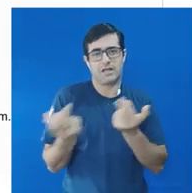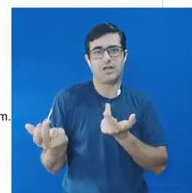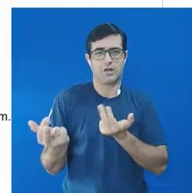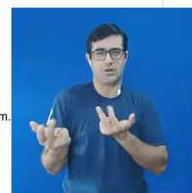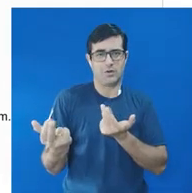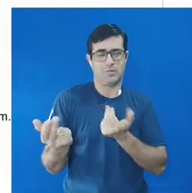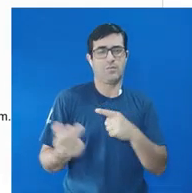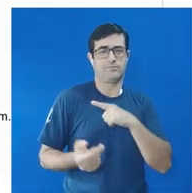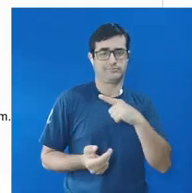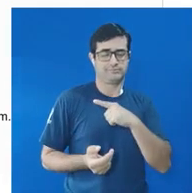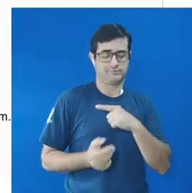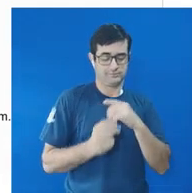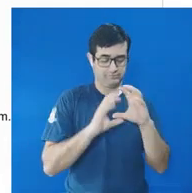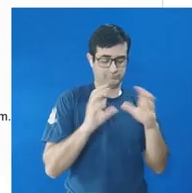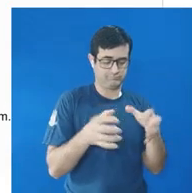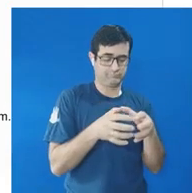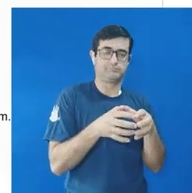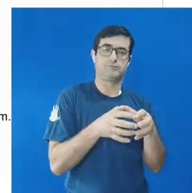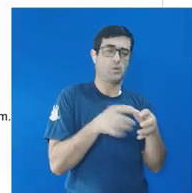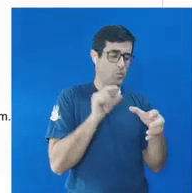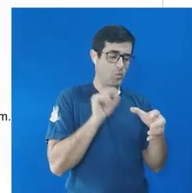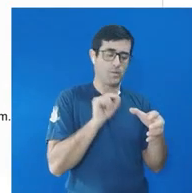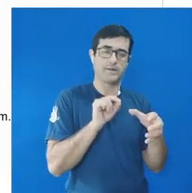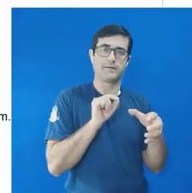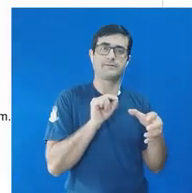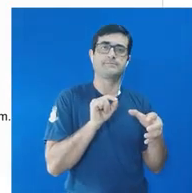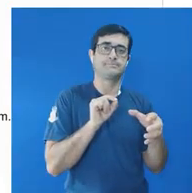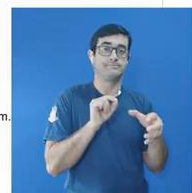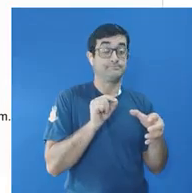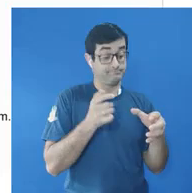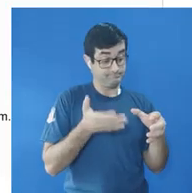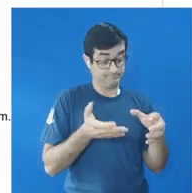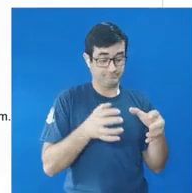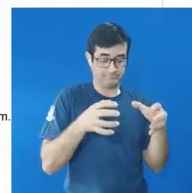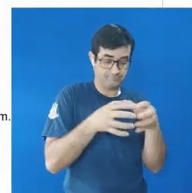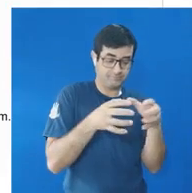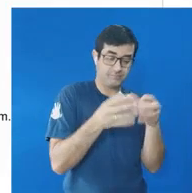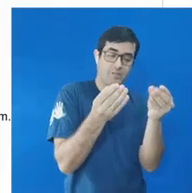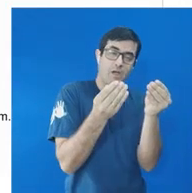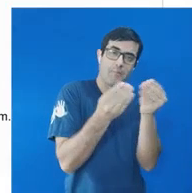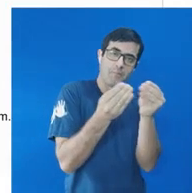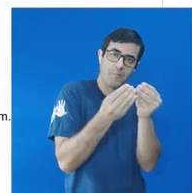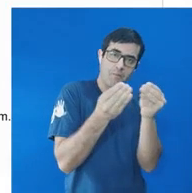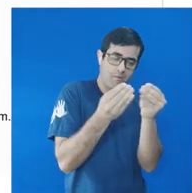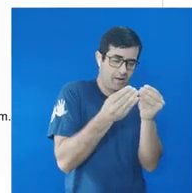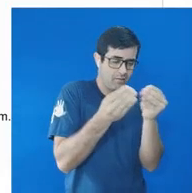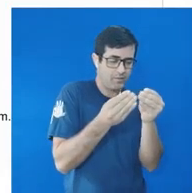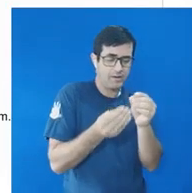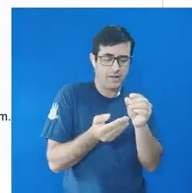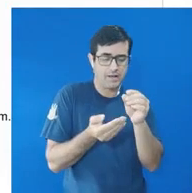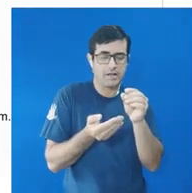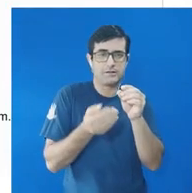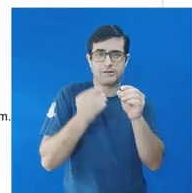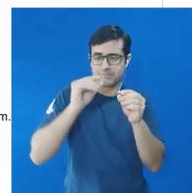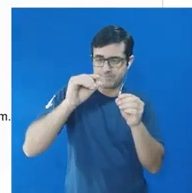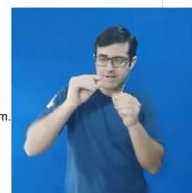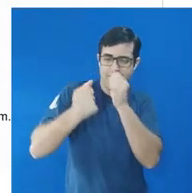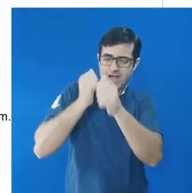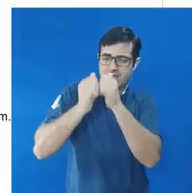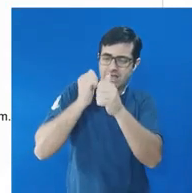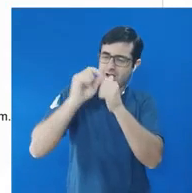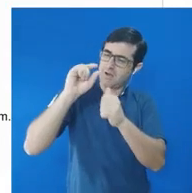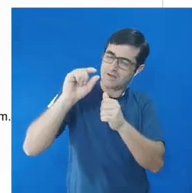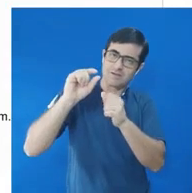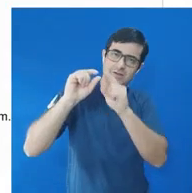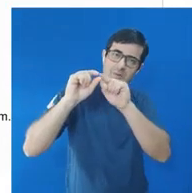constante de Avogadro. Uma molécula é algo extremamente pequeno, quando comparada a um grão de arroz, ainda